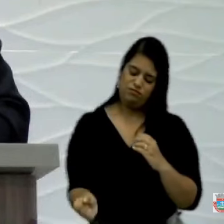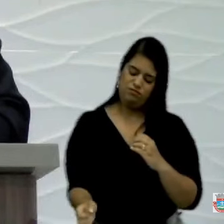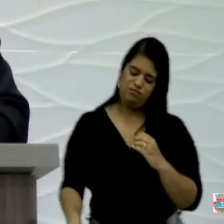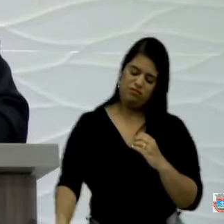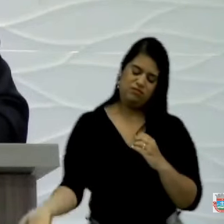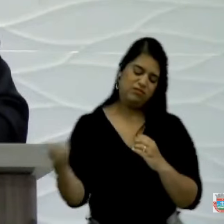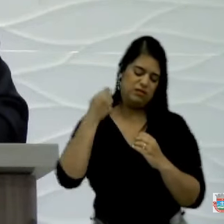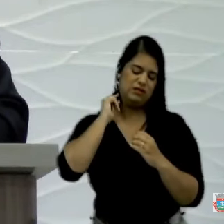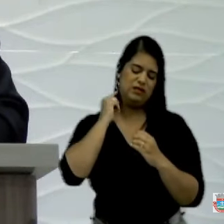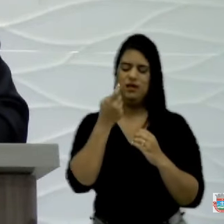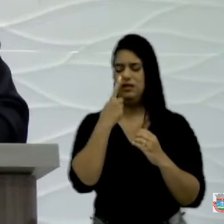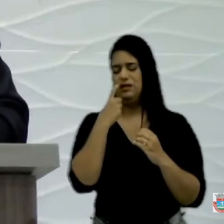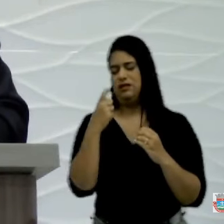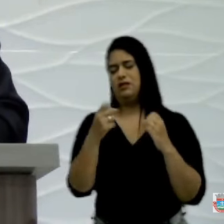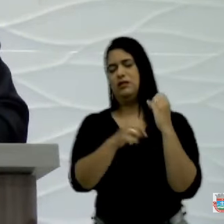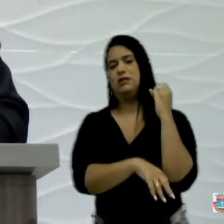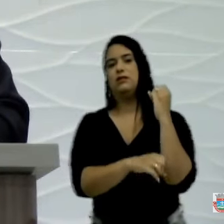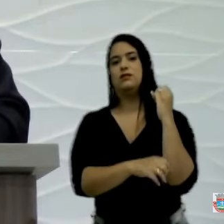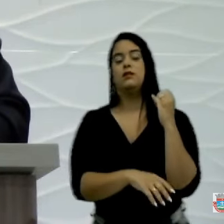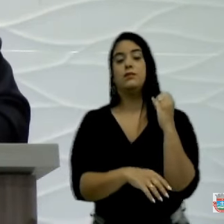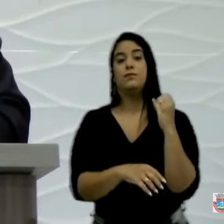E eu aqui 16 meses reclamando.